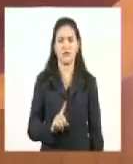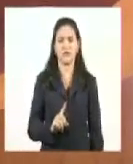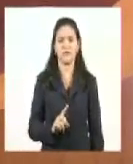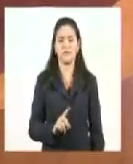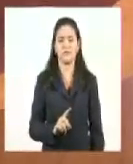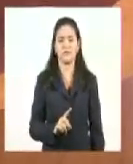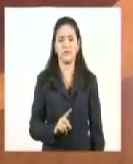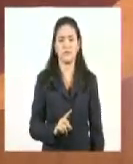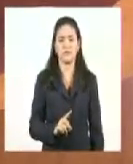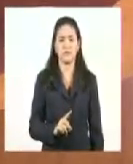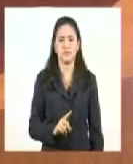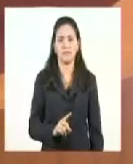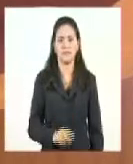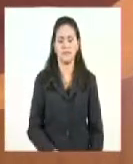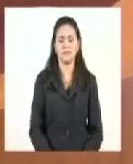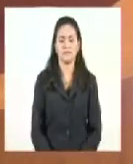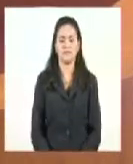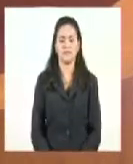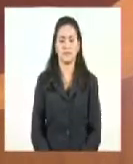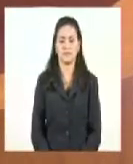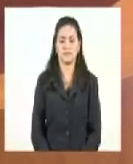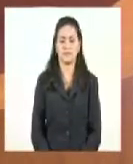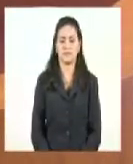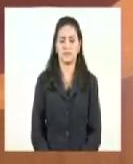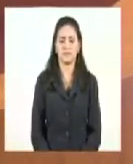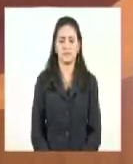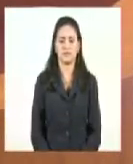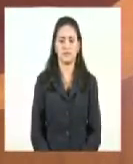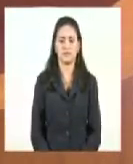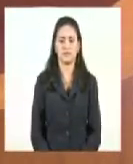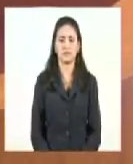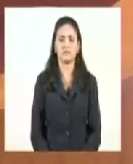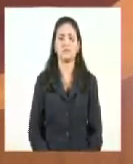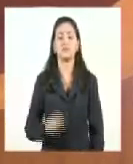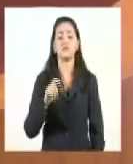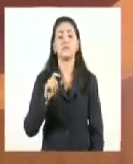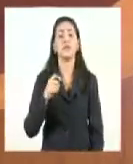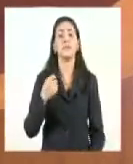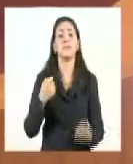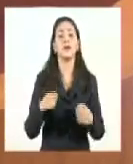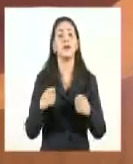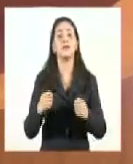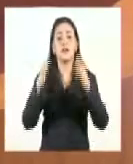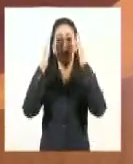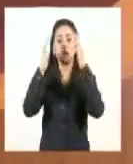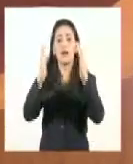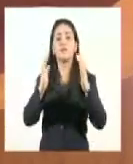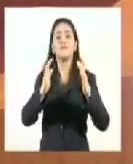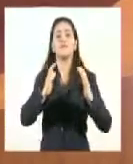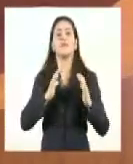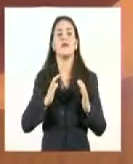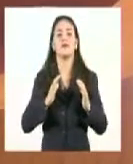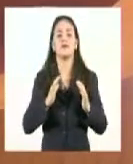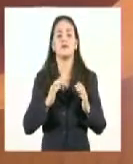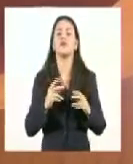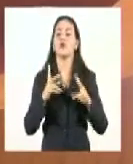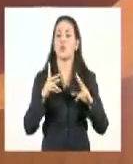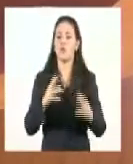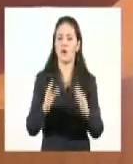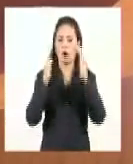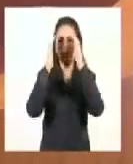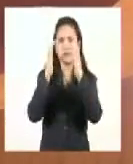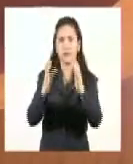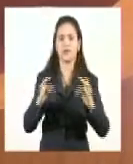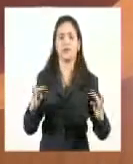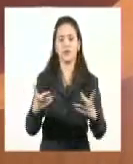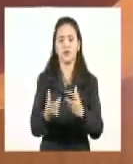coisa. Que passem a me tratar com o respeito que trato os deputados desta casa.